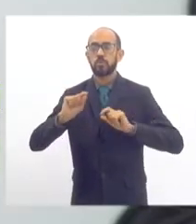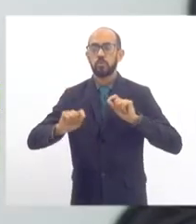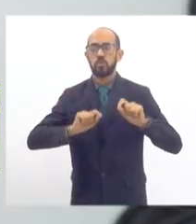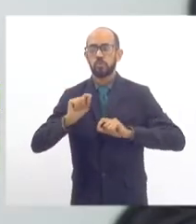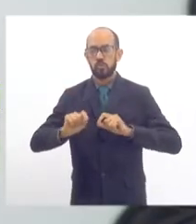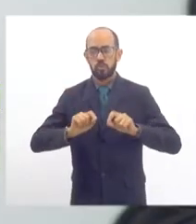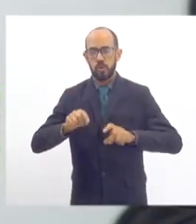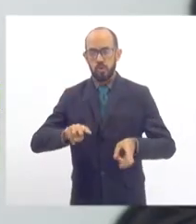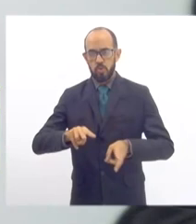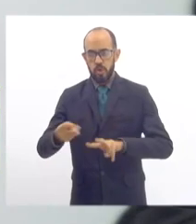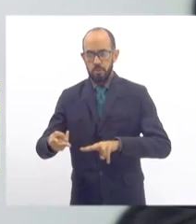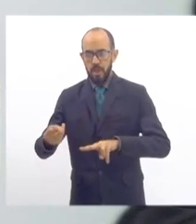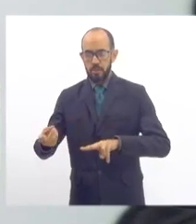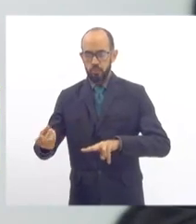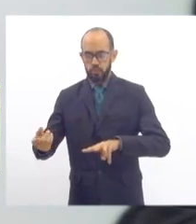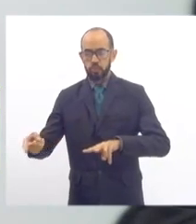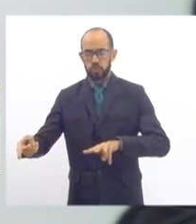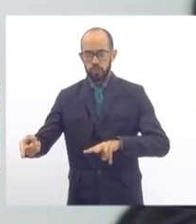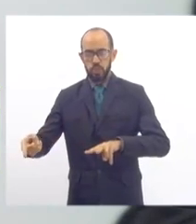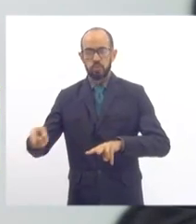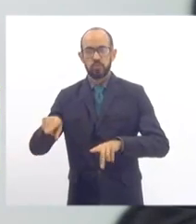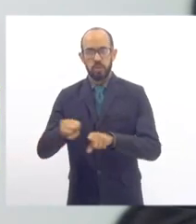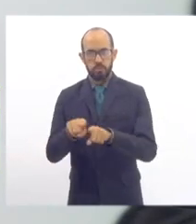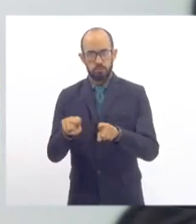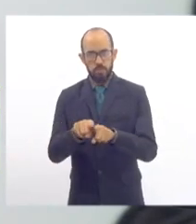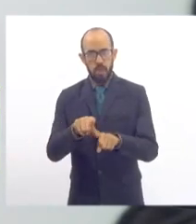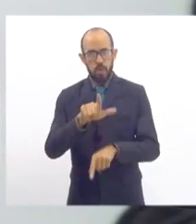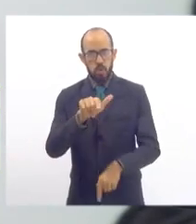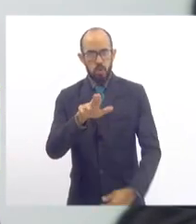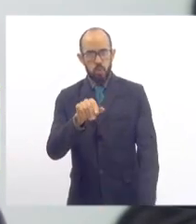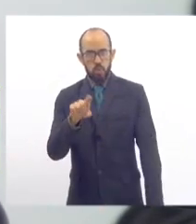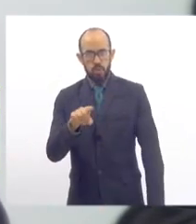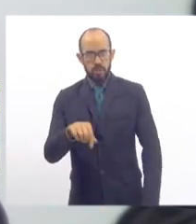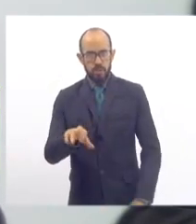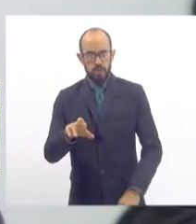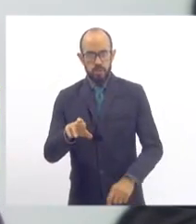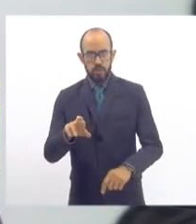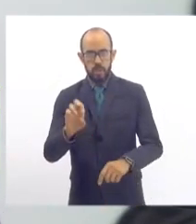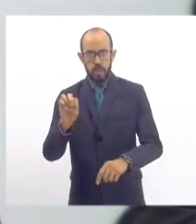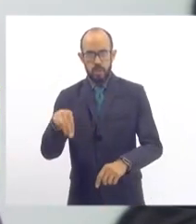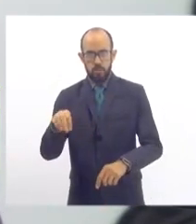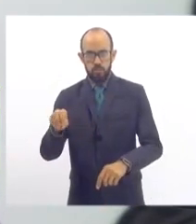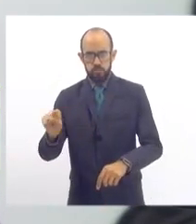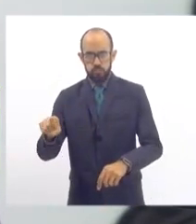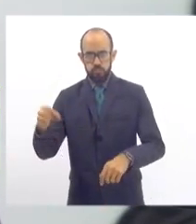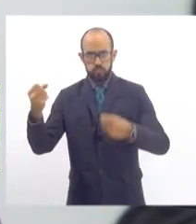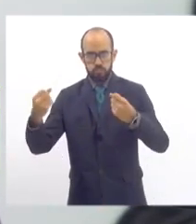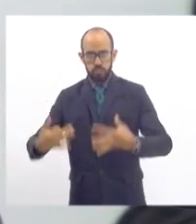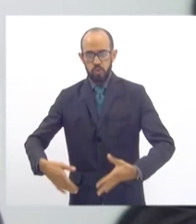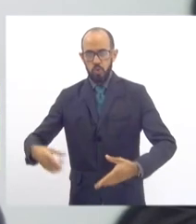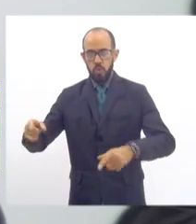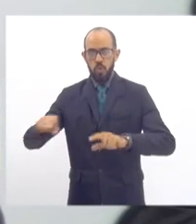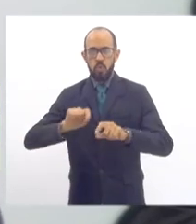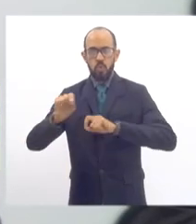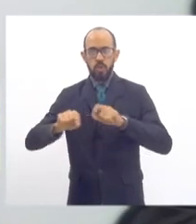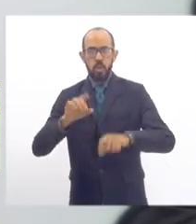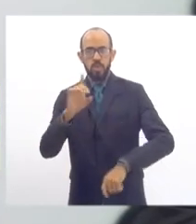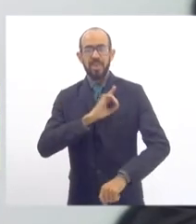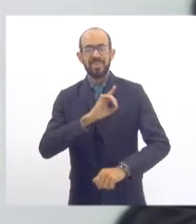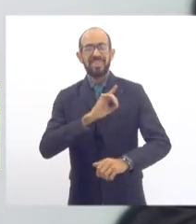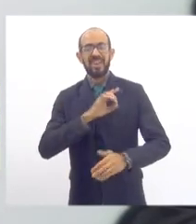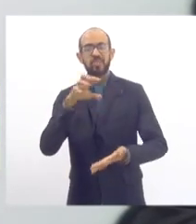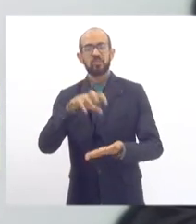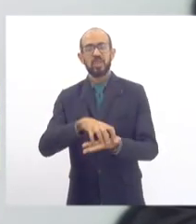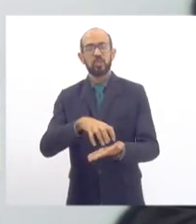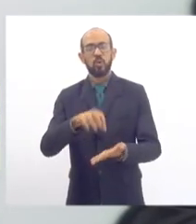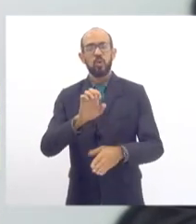dos repasses, o Luizão já explicou, é uma questão, como eu falei, o Detran é um órgão do Estado do Rio de Janeiro e